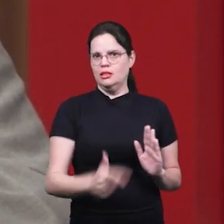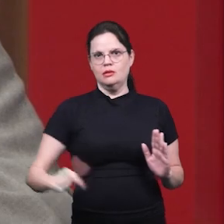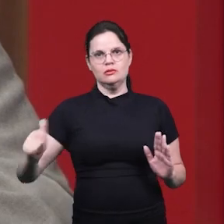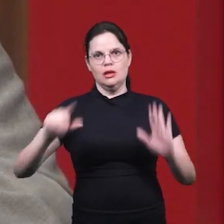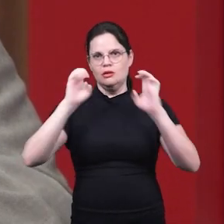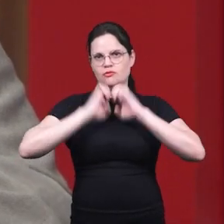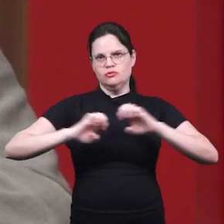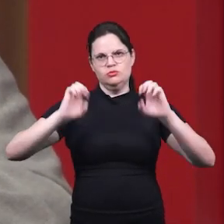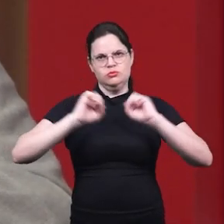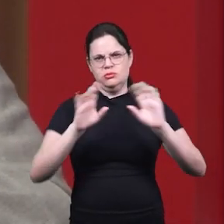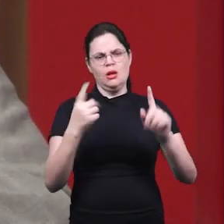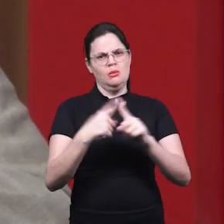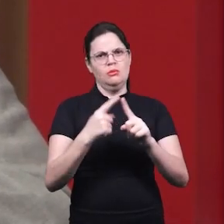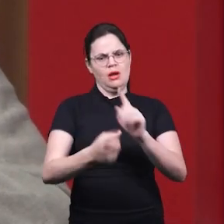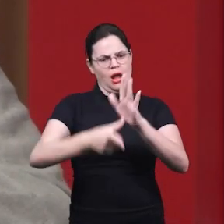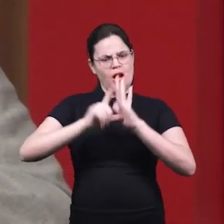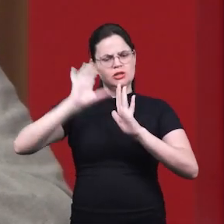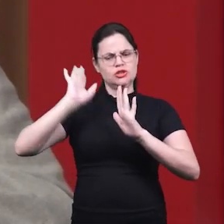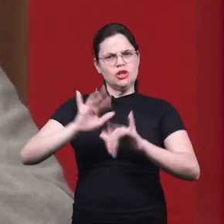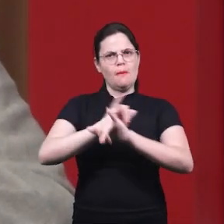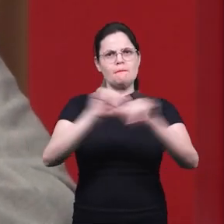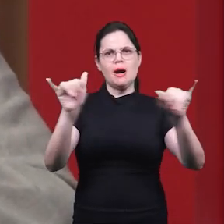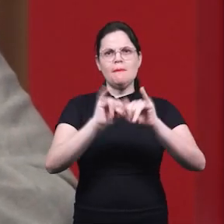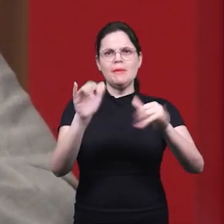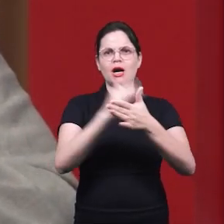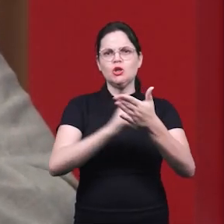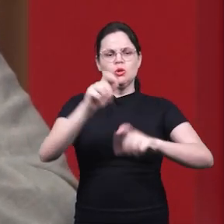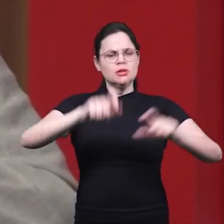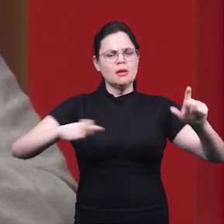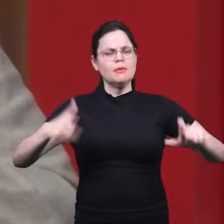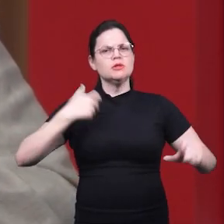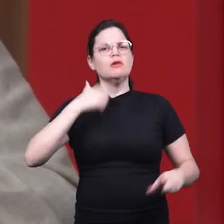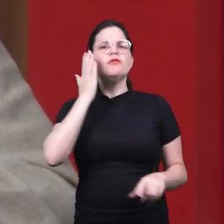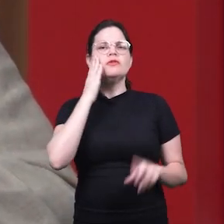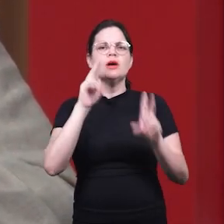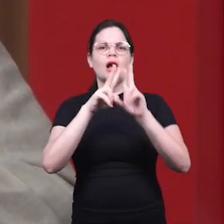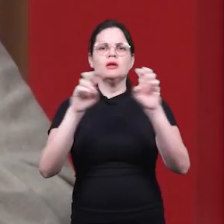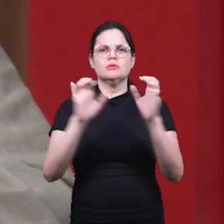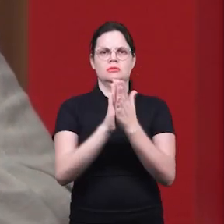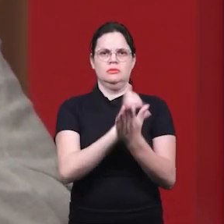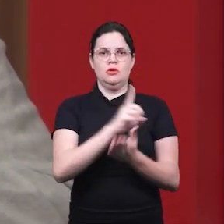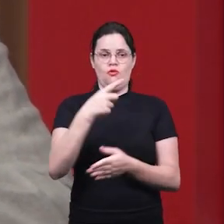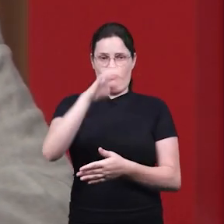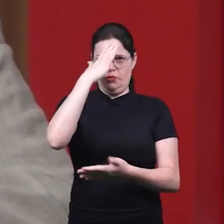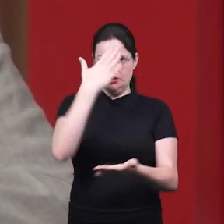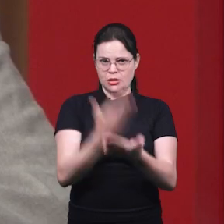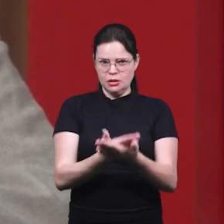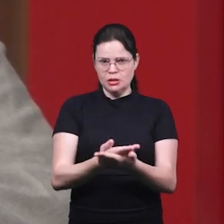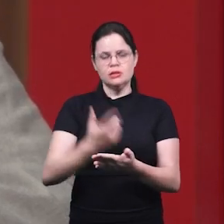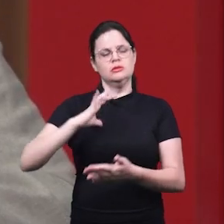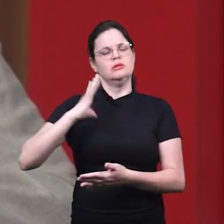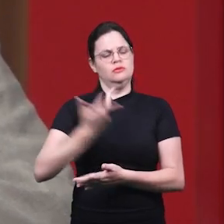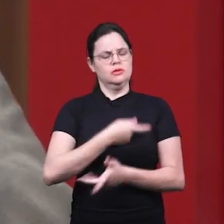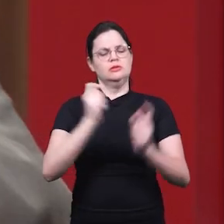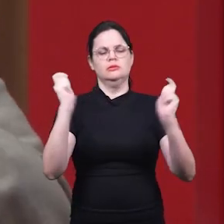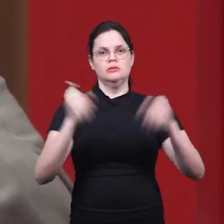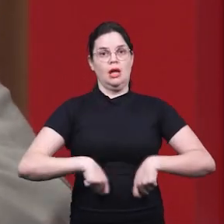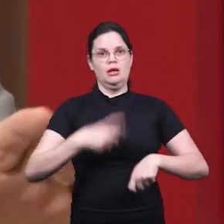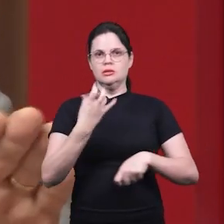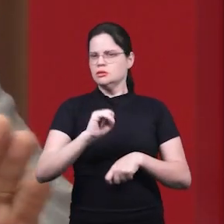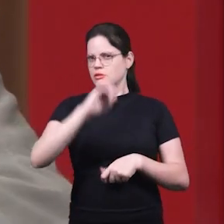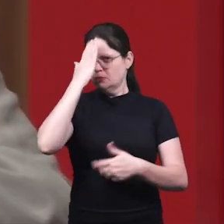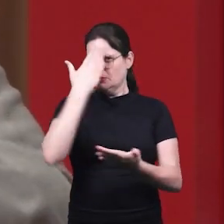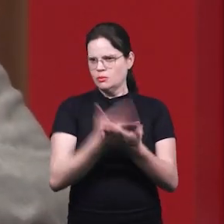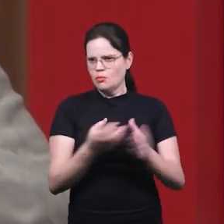criatura. Todos vão ouvir a palavra do Senhor. Aquele que crê será salvo, aquele que não crê já está condenado. O tempo